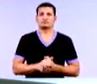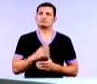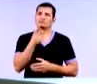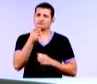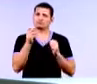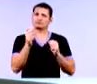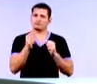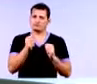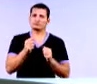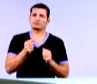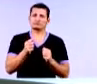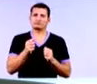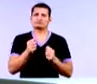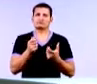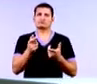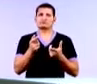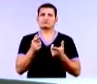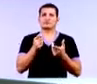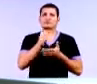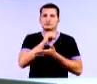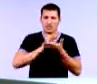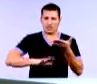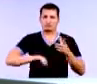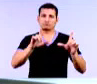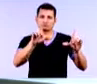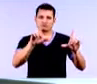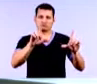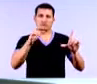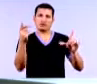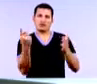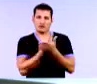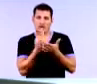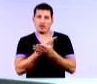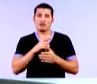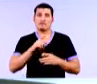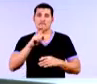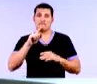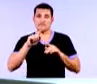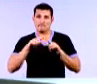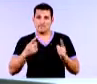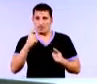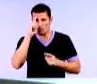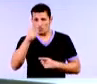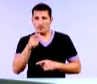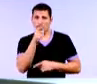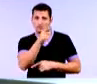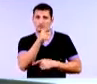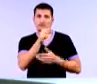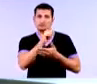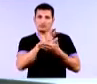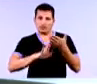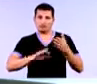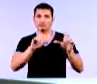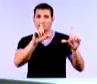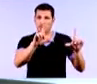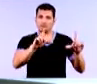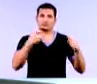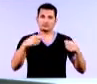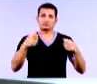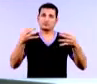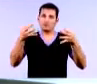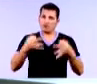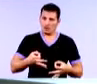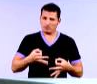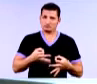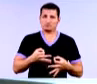um texto na tela errado, mas o comando para escrever aquele texto na tela tem que ser o comando correto, senão o programa